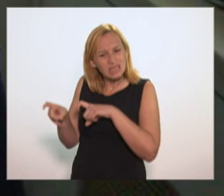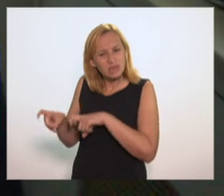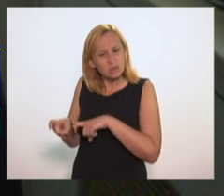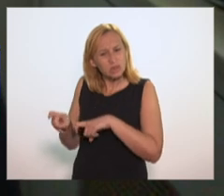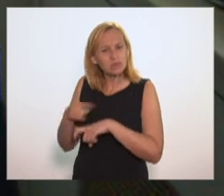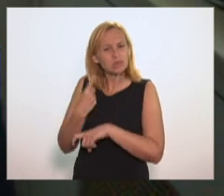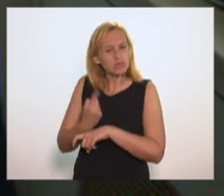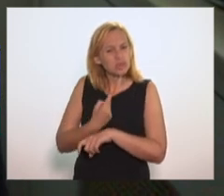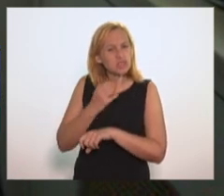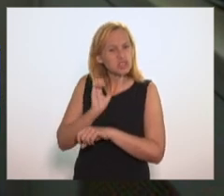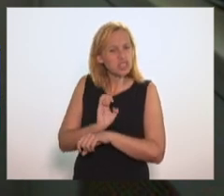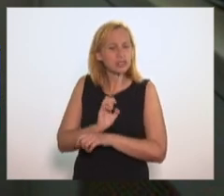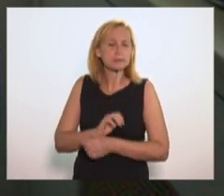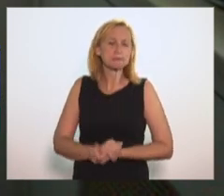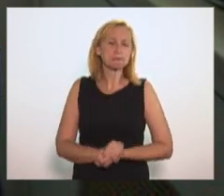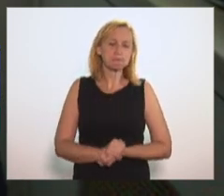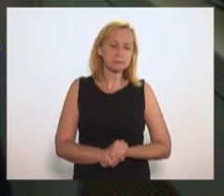estado